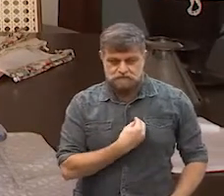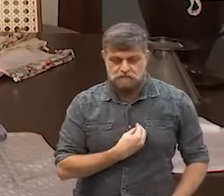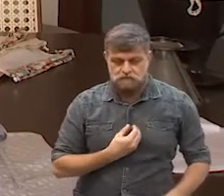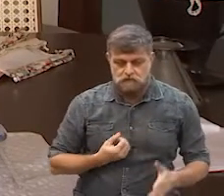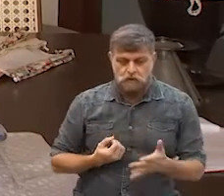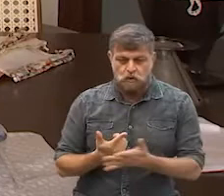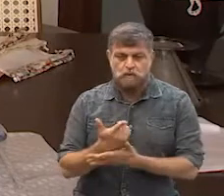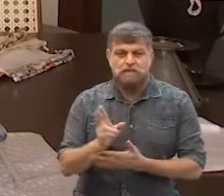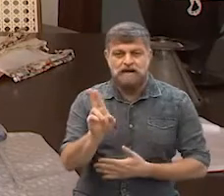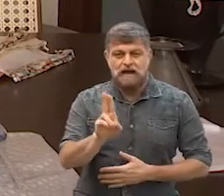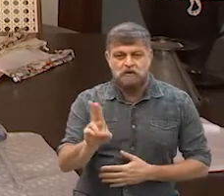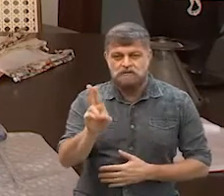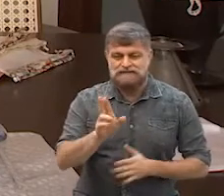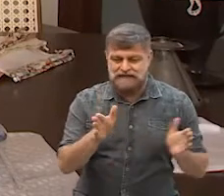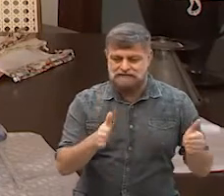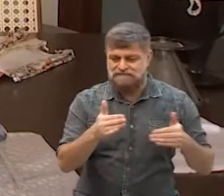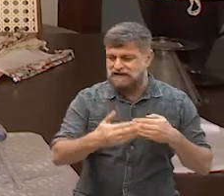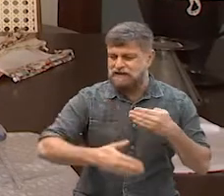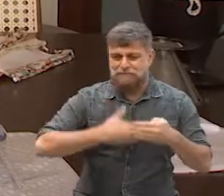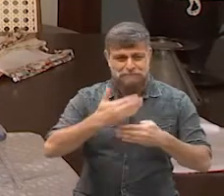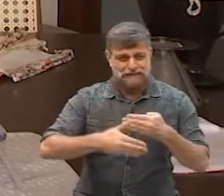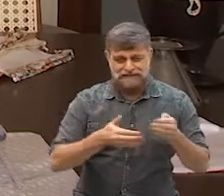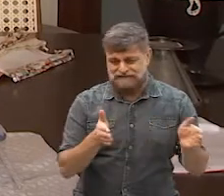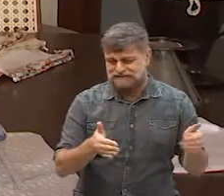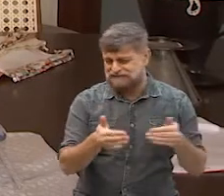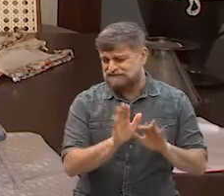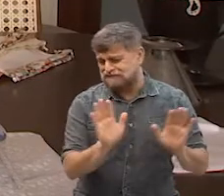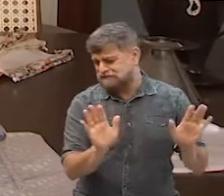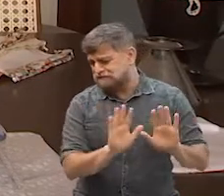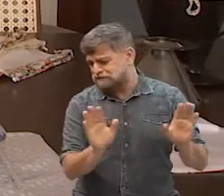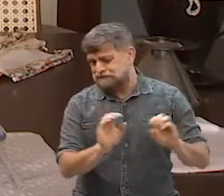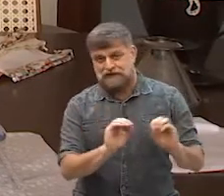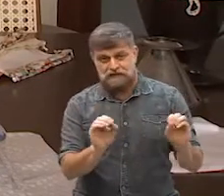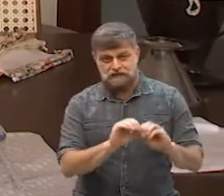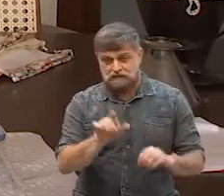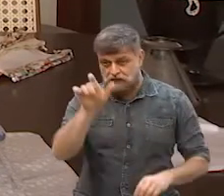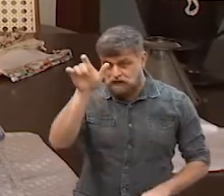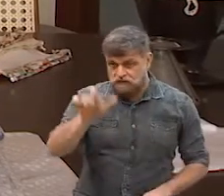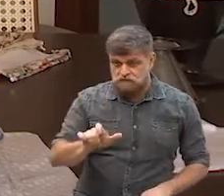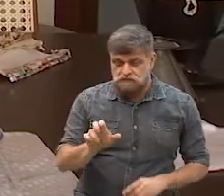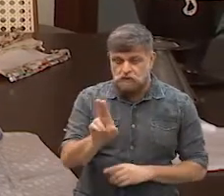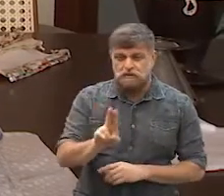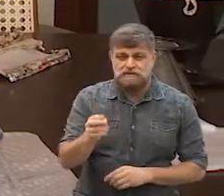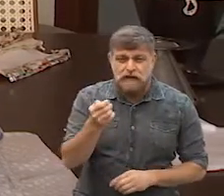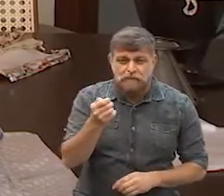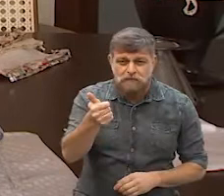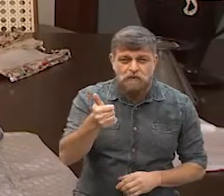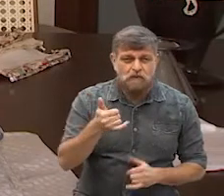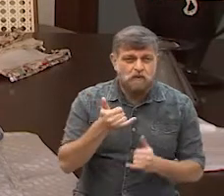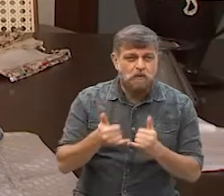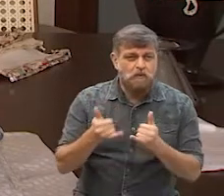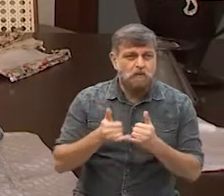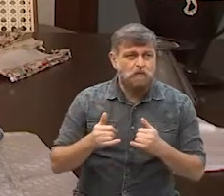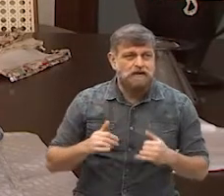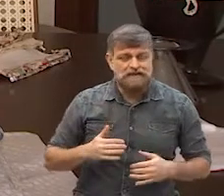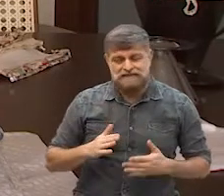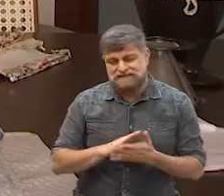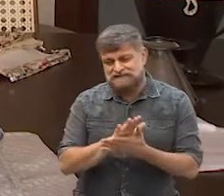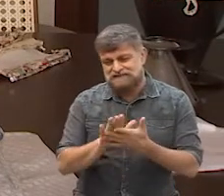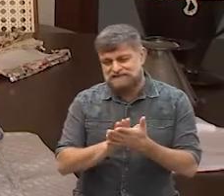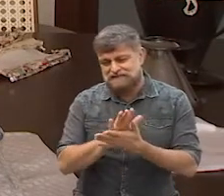mão, nada tem embalagem, você consome muito pouco, quase nada de